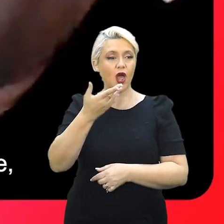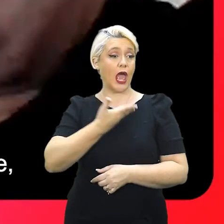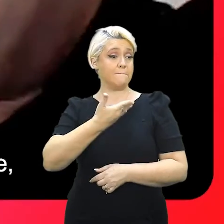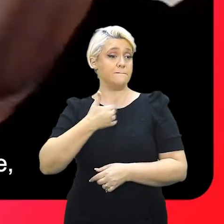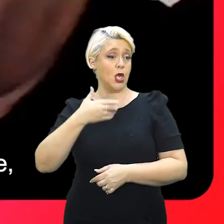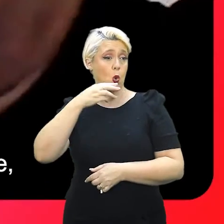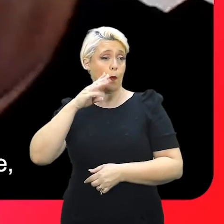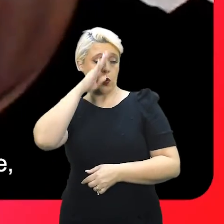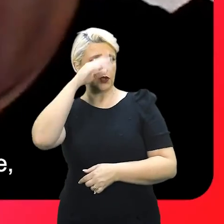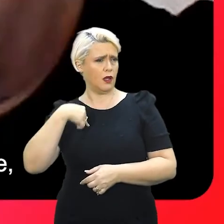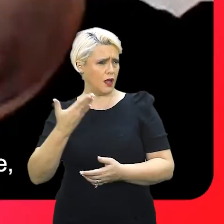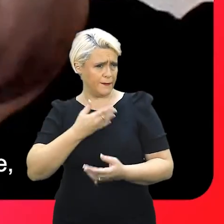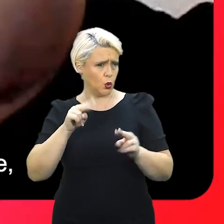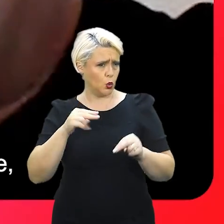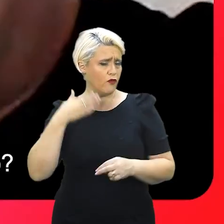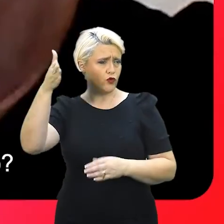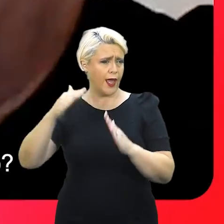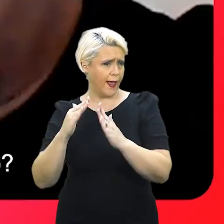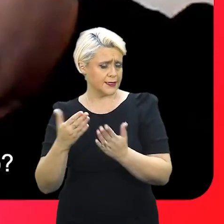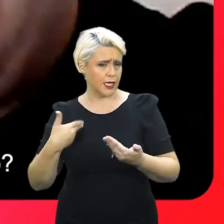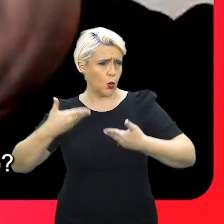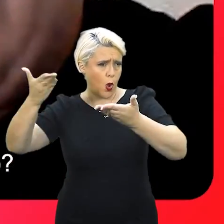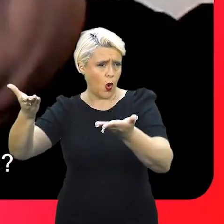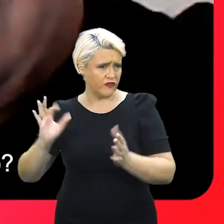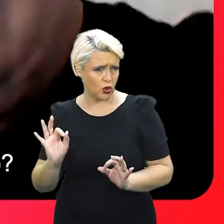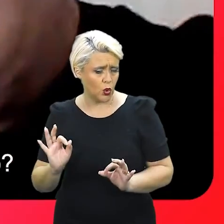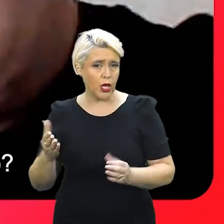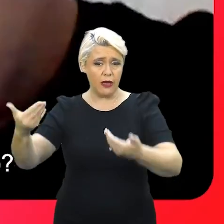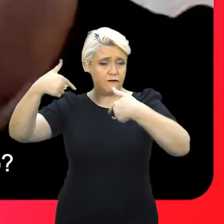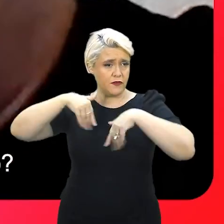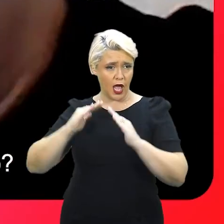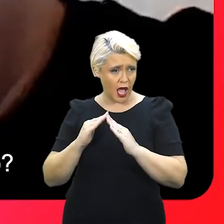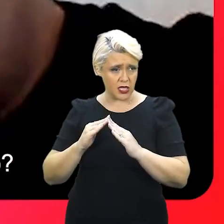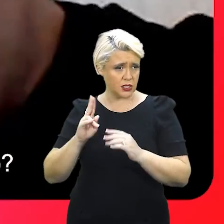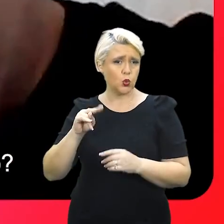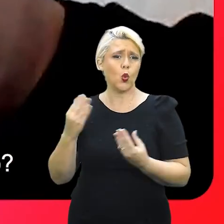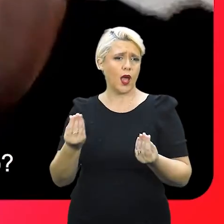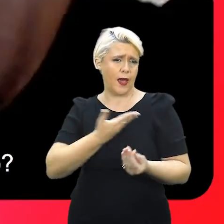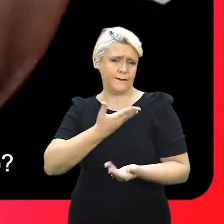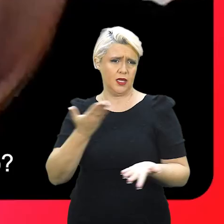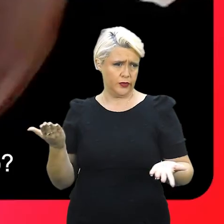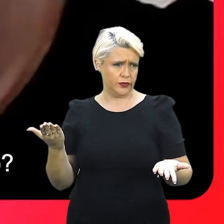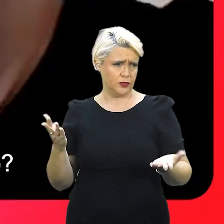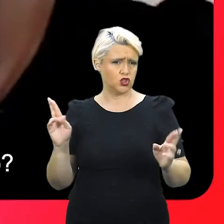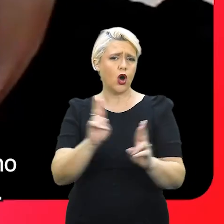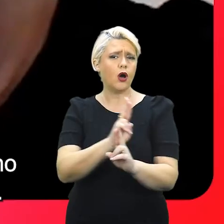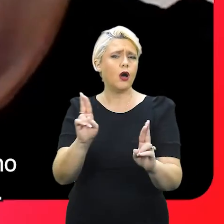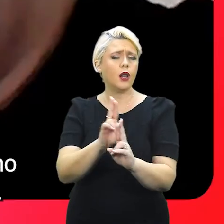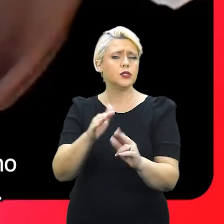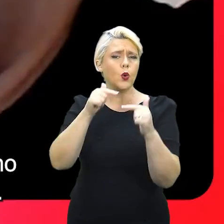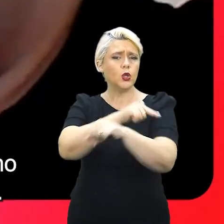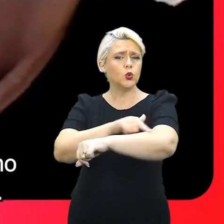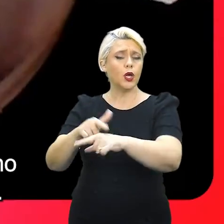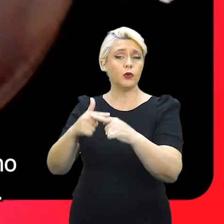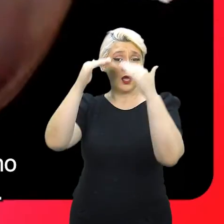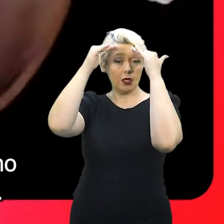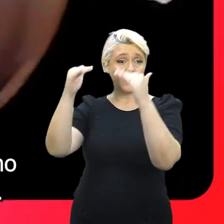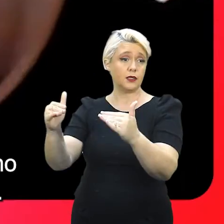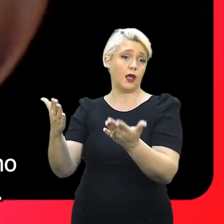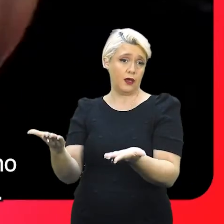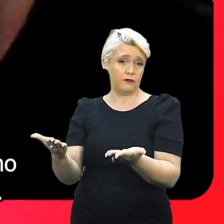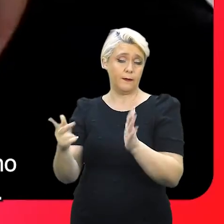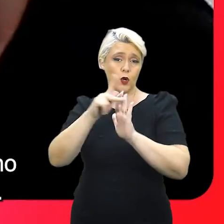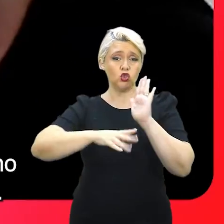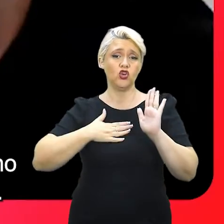fui na casa dele, nunca almocei com ele, ele nunca veio na minha casa. Que amigo? Né? Eu tinha uma relação republicana porque ele respeitava os